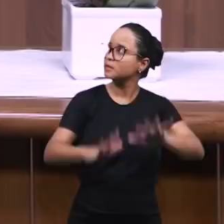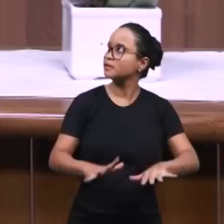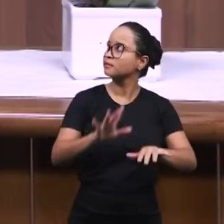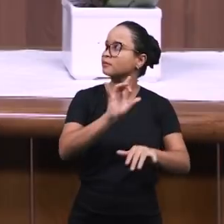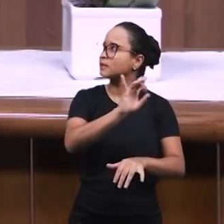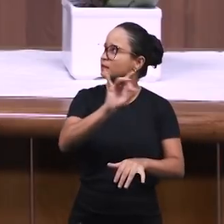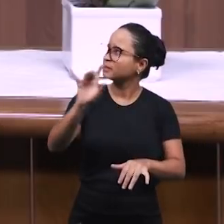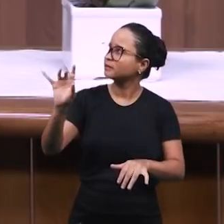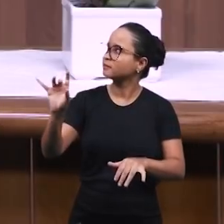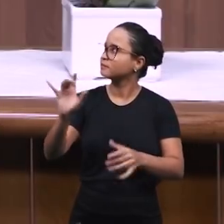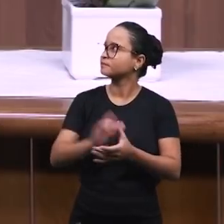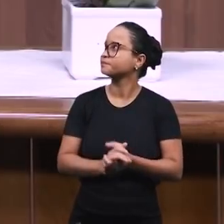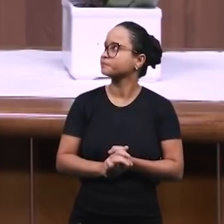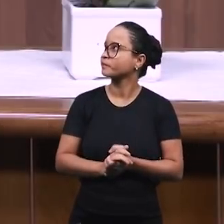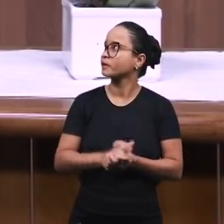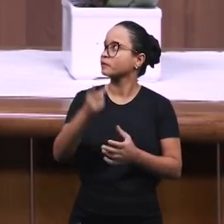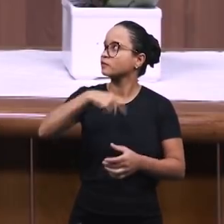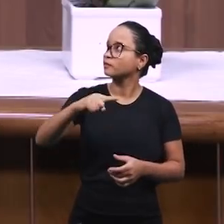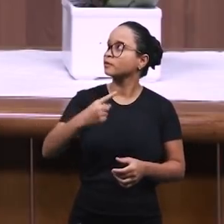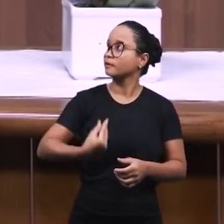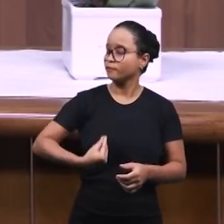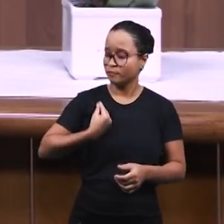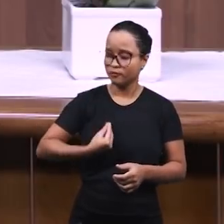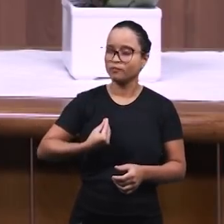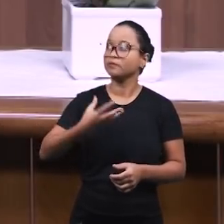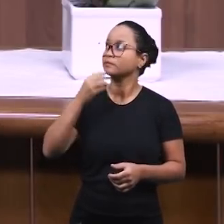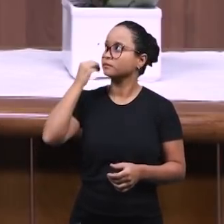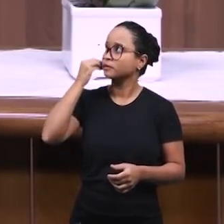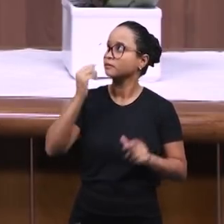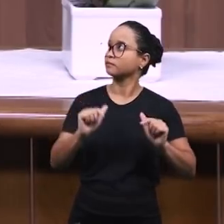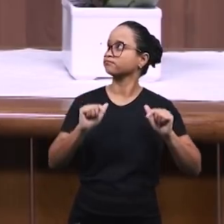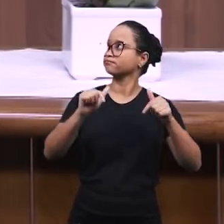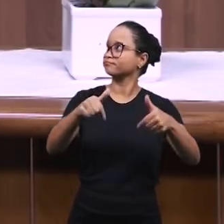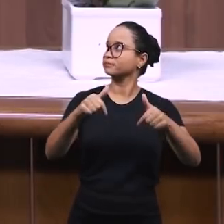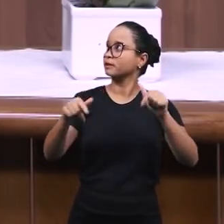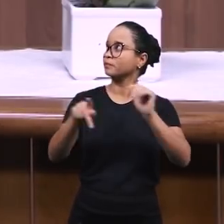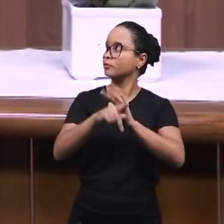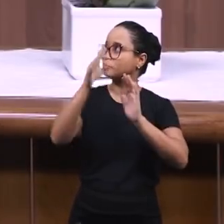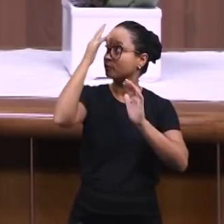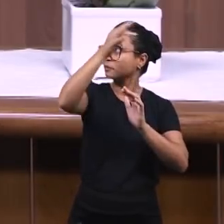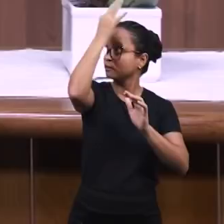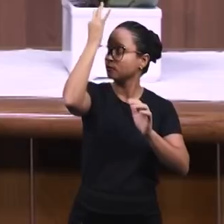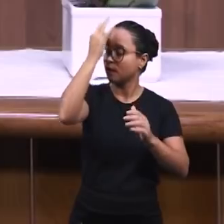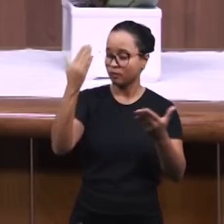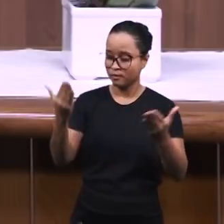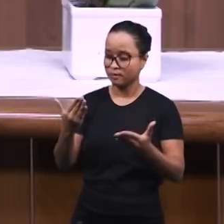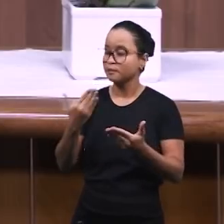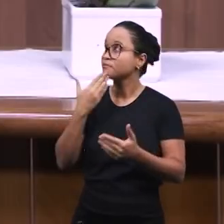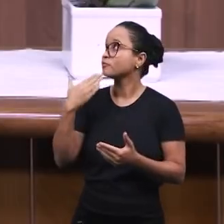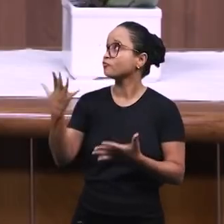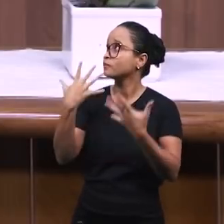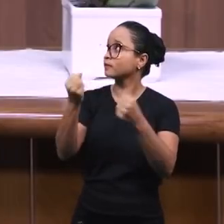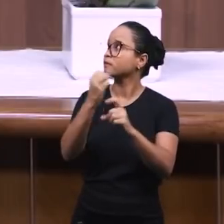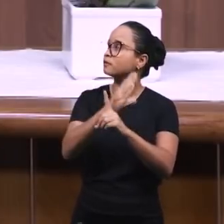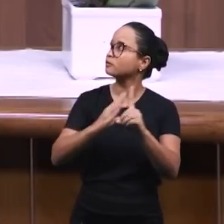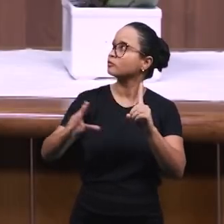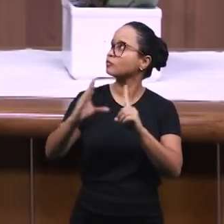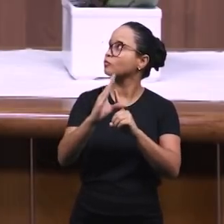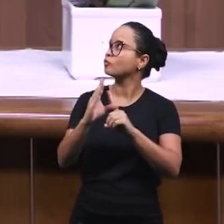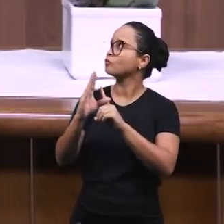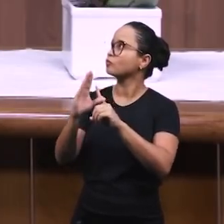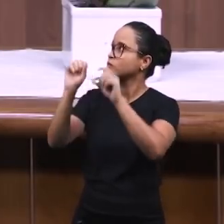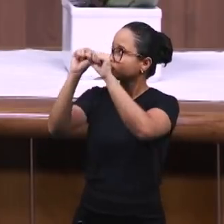sobre todos e que continuemos, Senhor, vivendo a operação do teu Santo Espírito. Agora pedimos, recebe no teu altar este